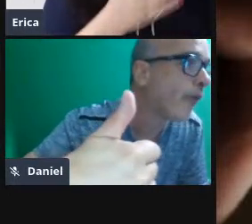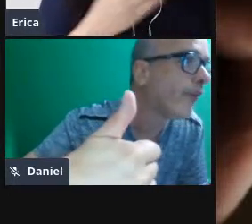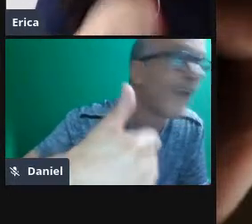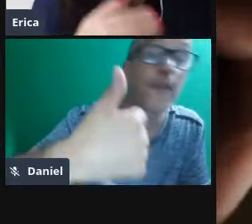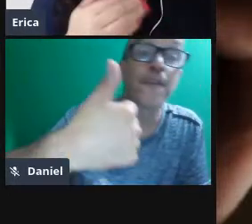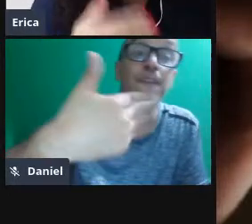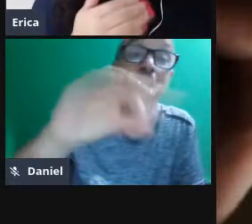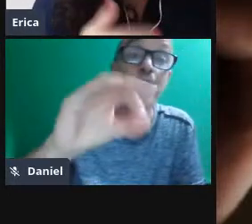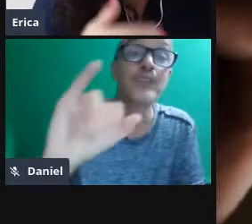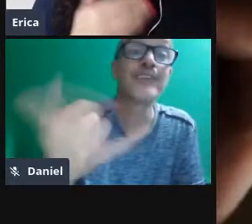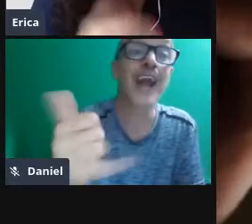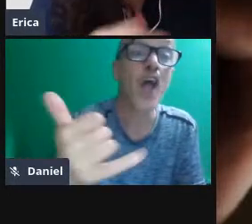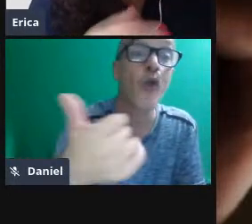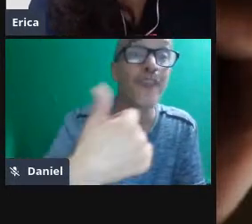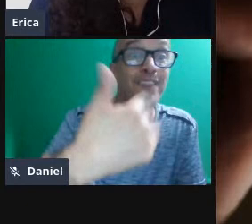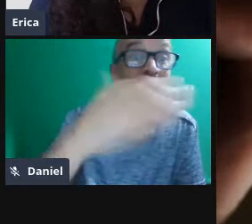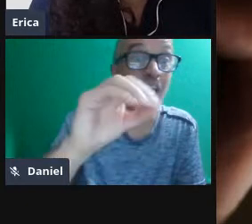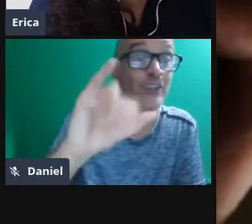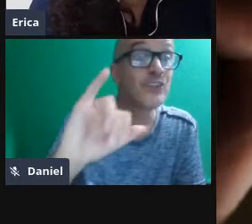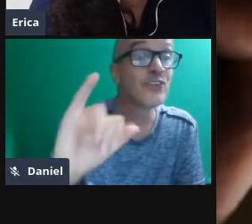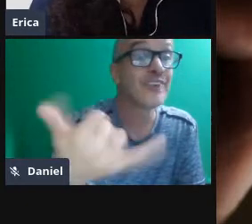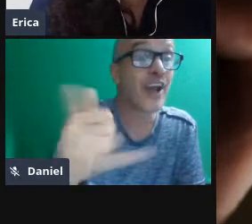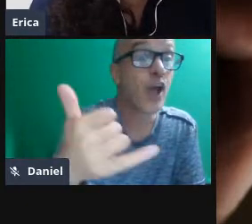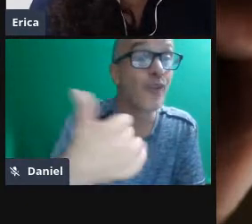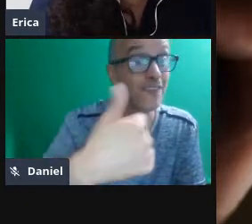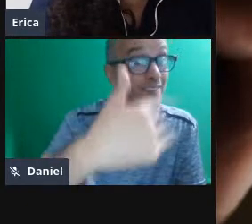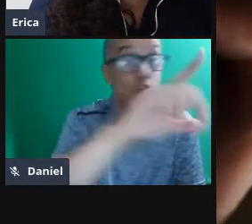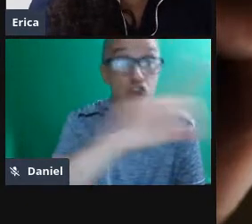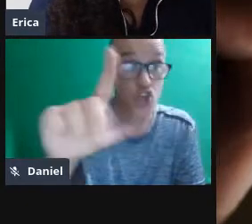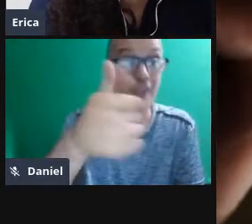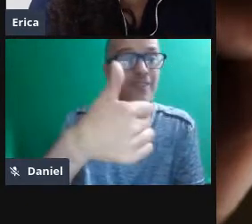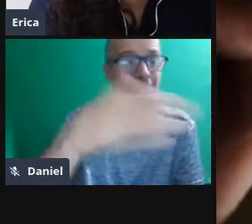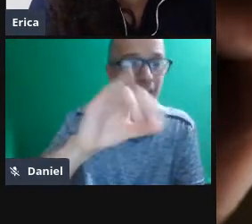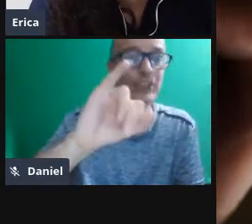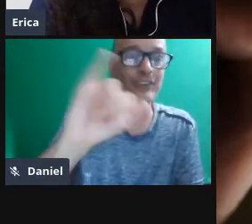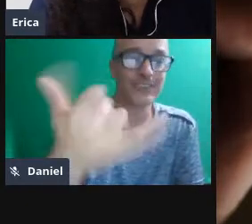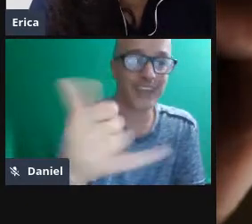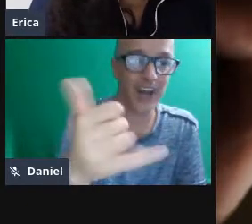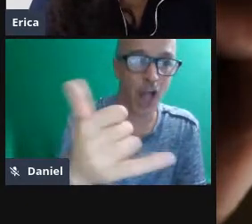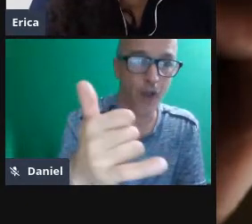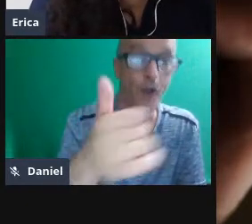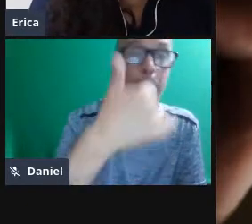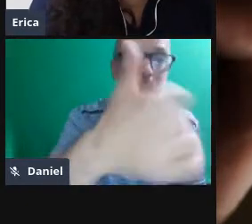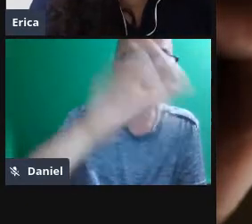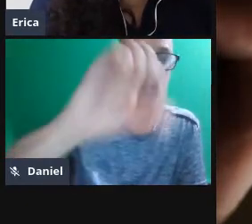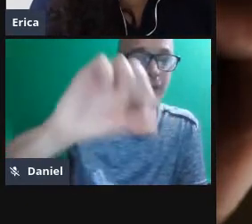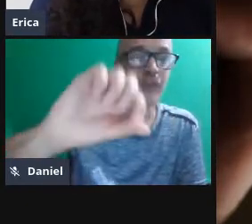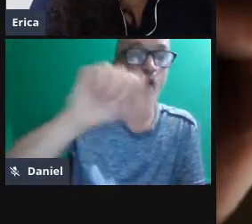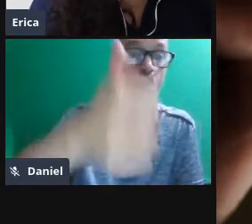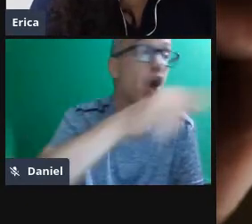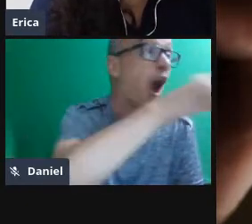1991. É uma lei antiga de Minas Gerais, pouco divulgada, de 10 de janeiro